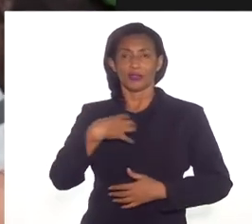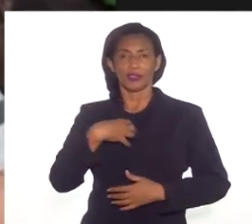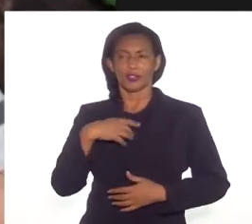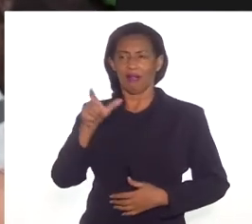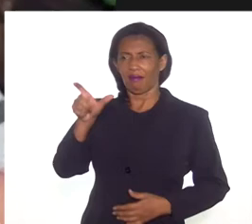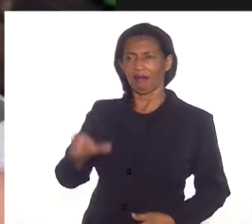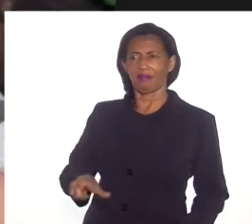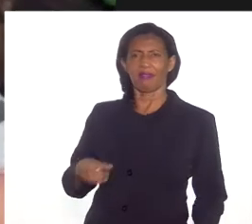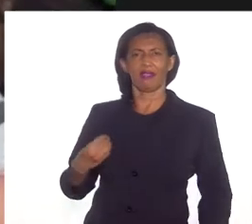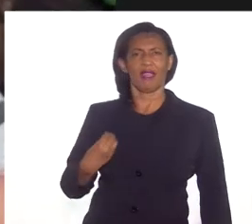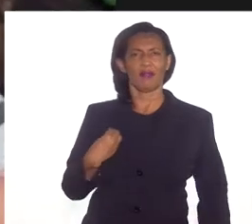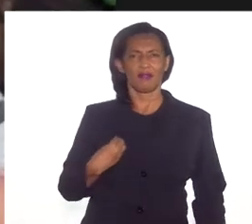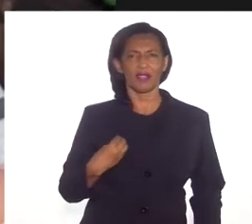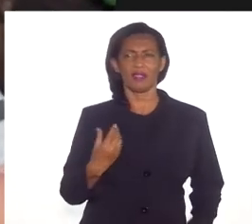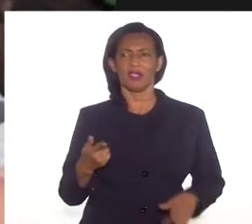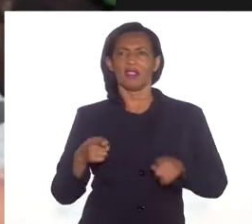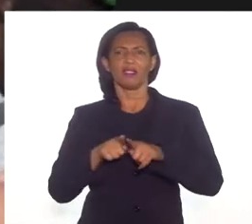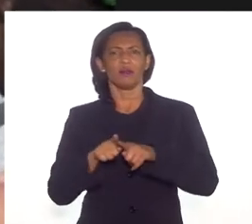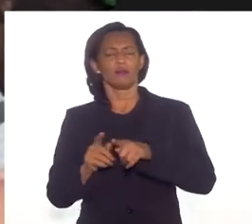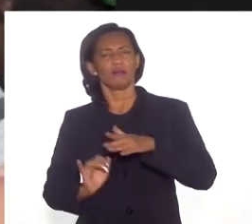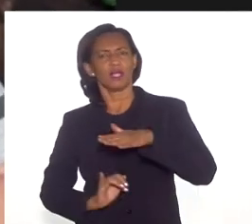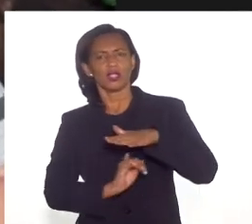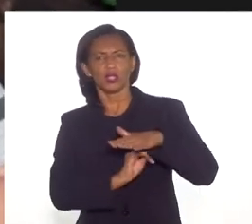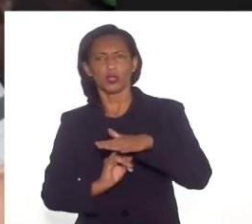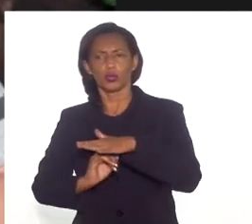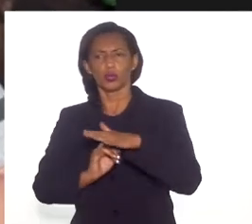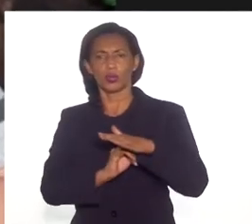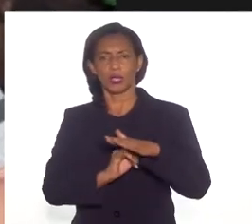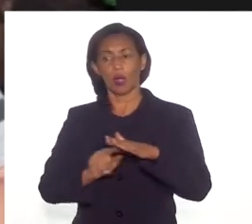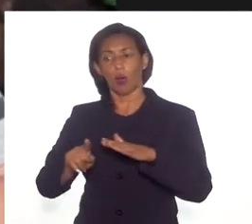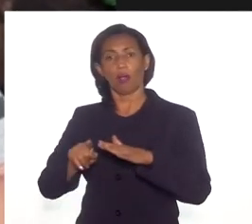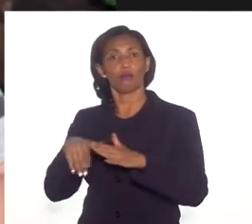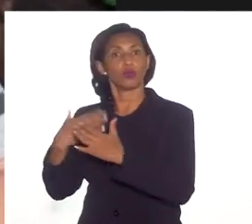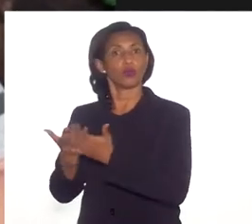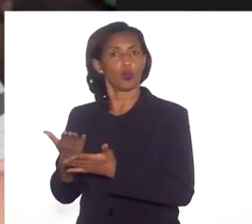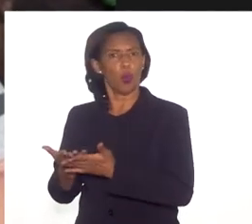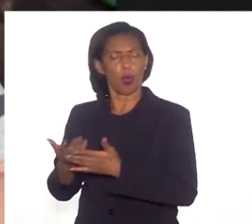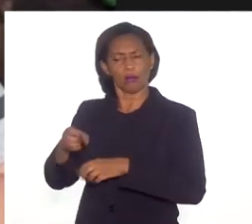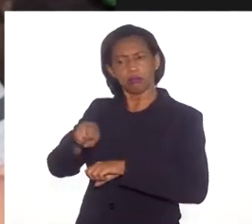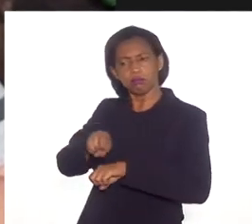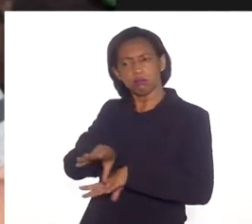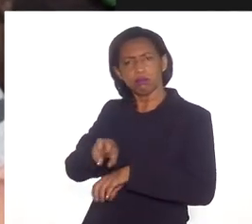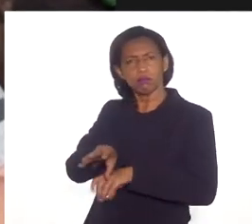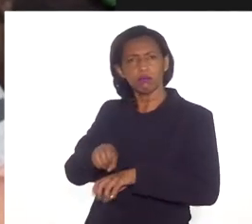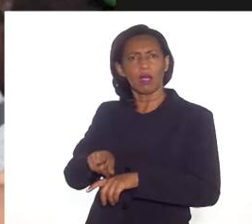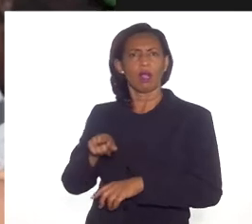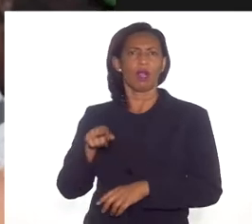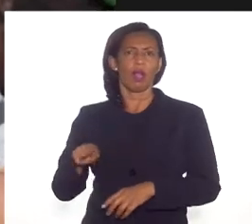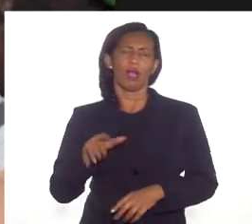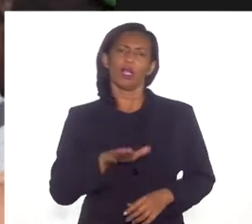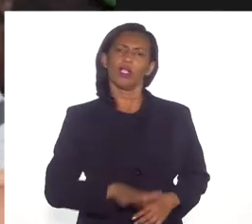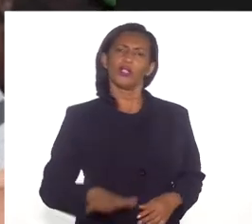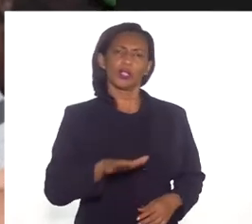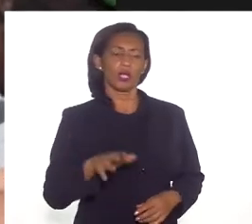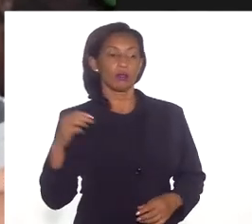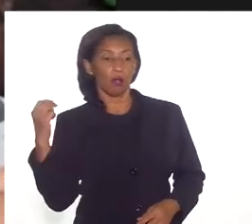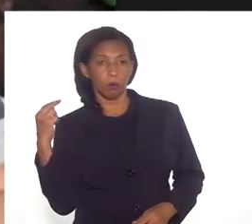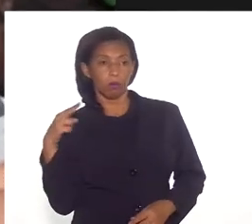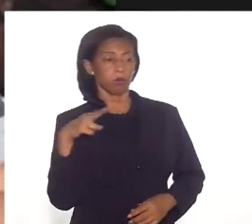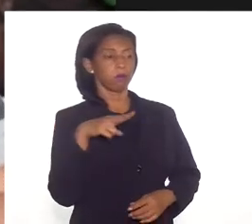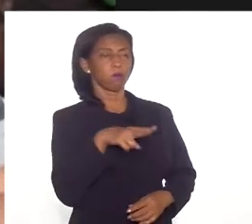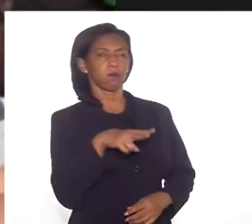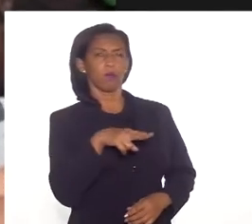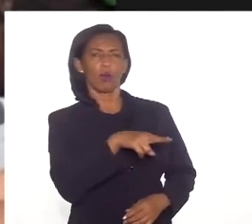nas pessoas e que está na instituição, né? Na instituição escola, que ensina, naquela ocasião, as crianças a